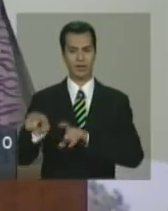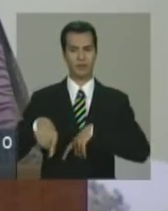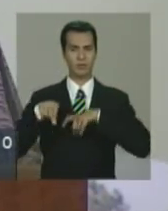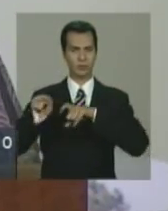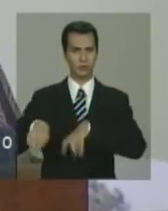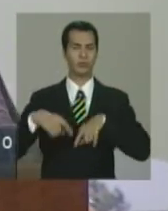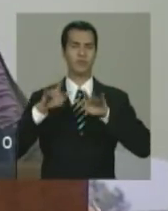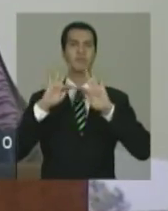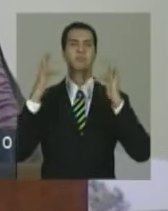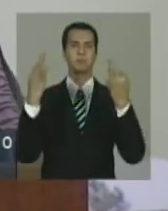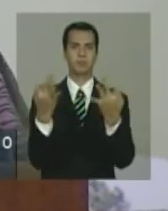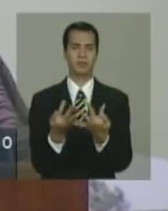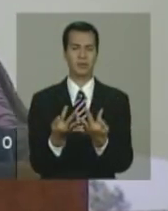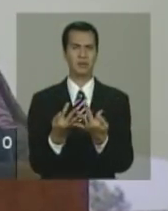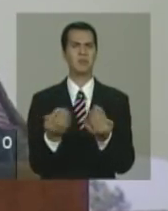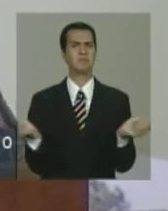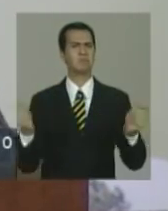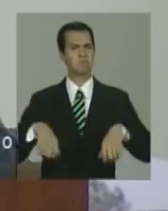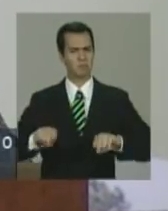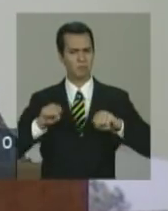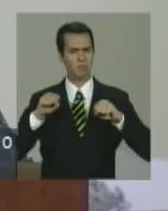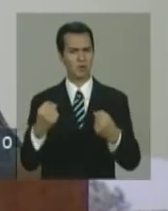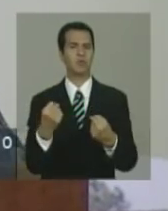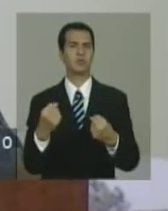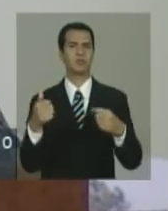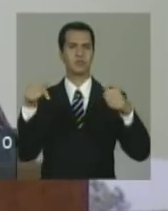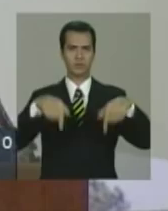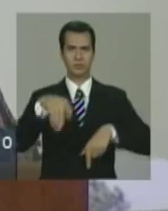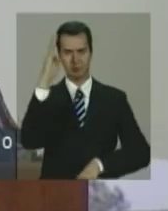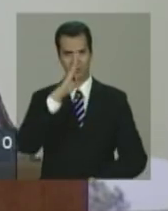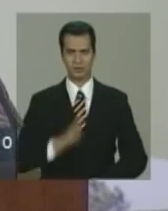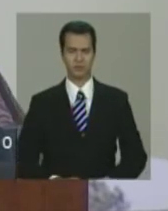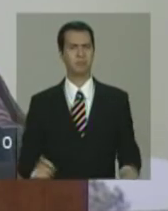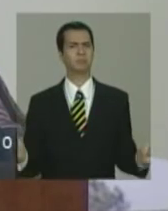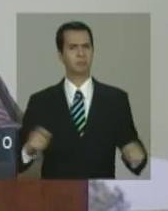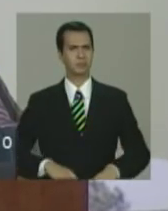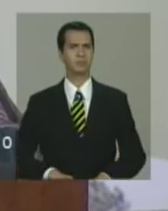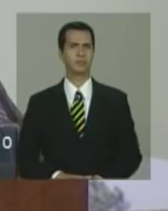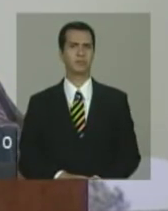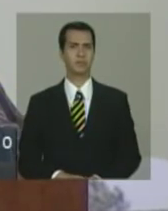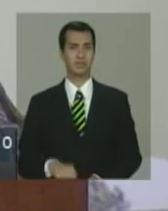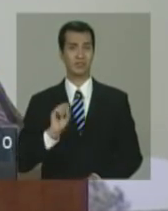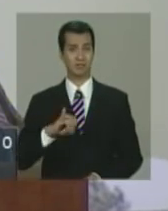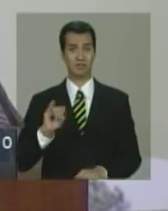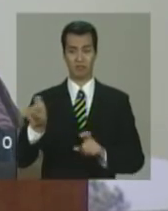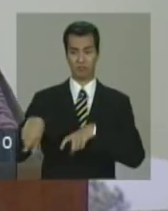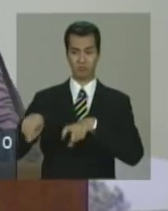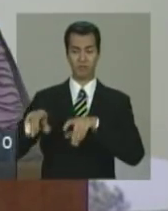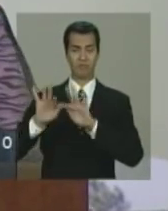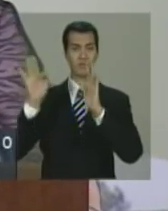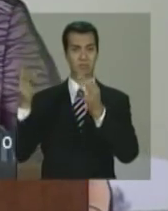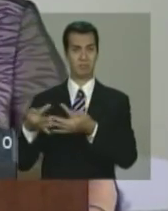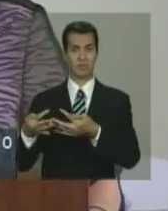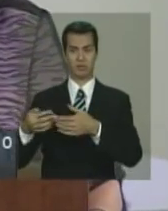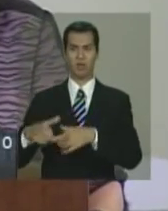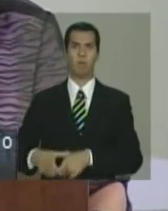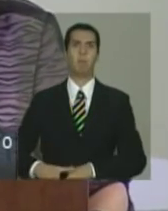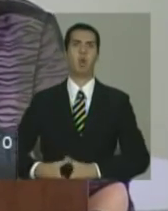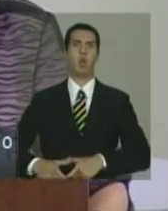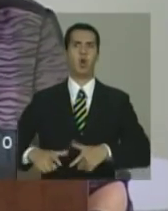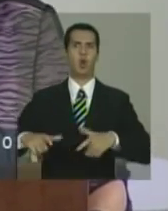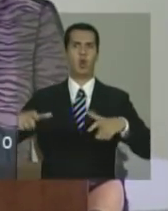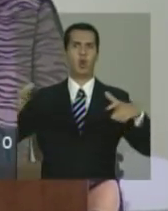agricultura familiar potente que esse país pode ter. Se essa agricultura familiar ela se